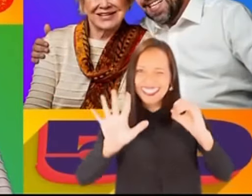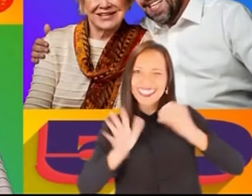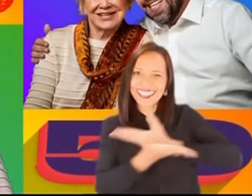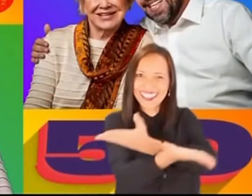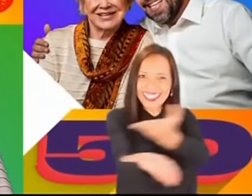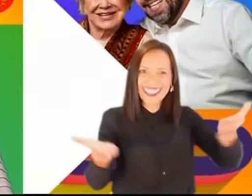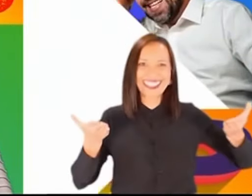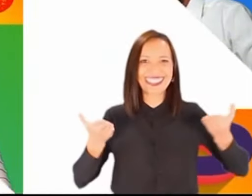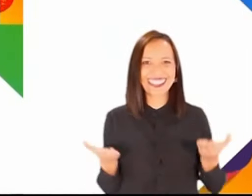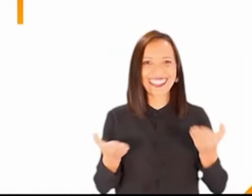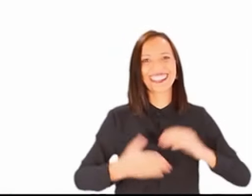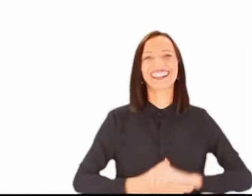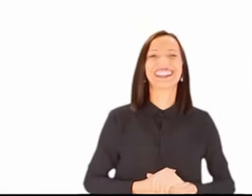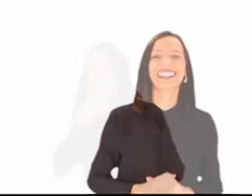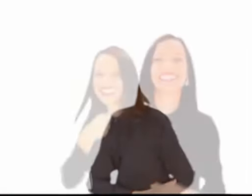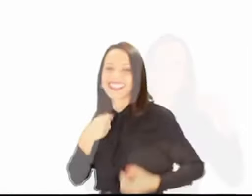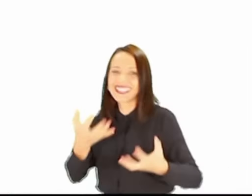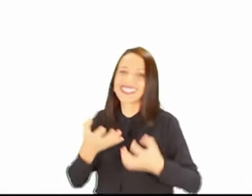Faz os 50 aí, gente!